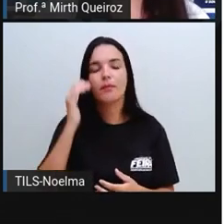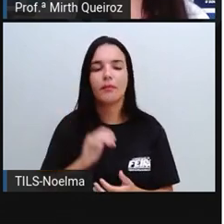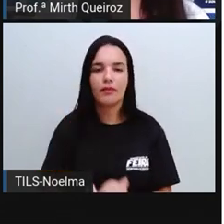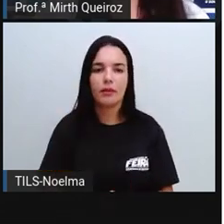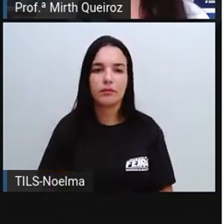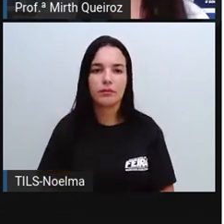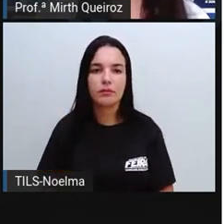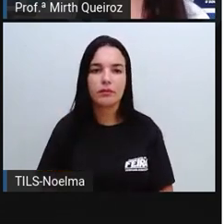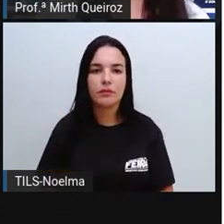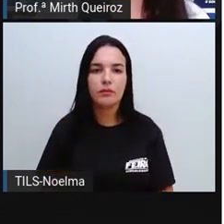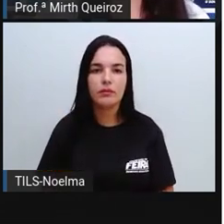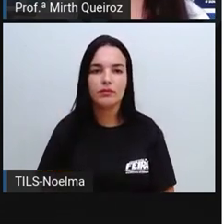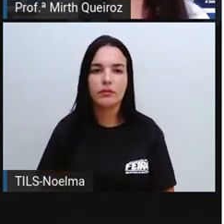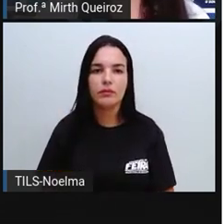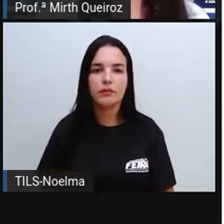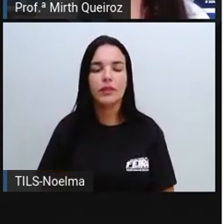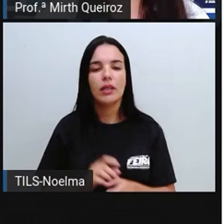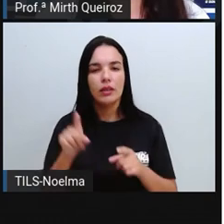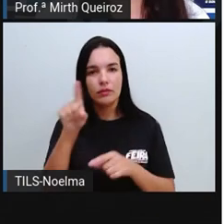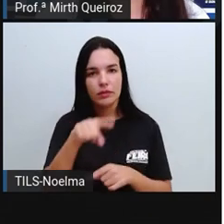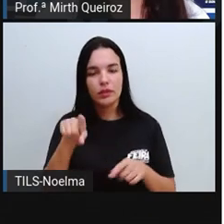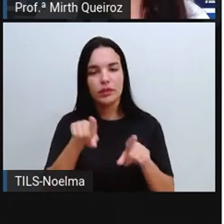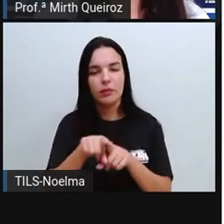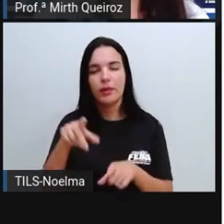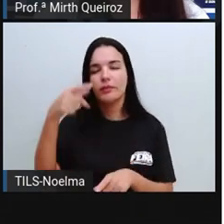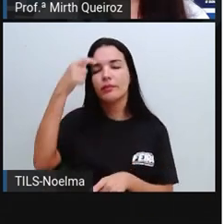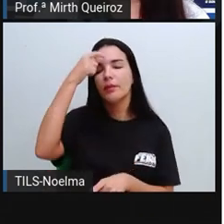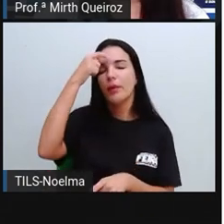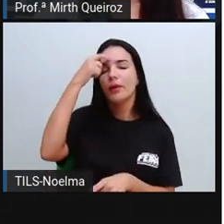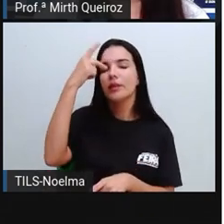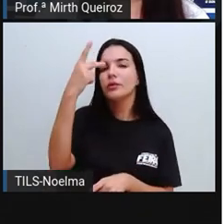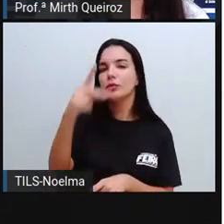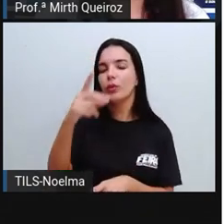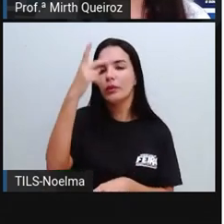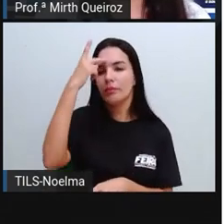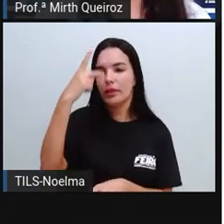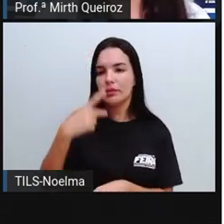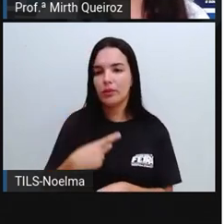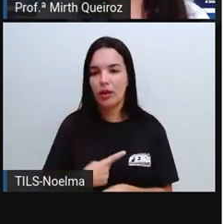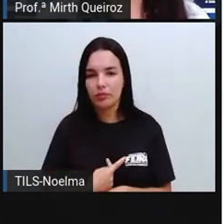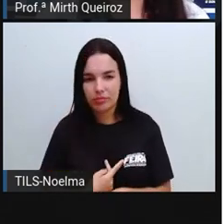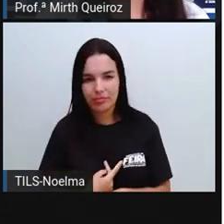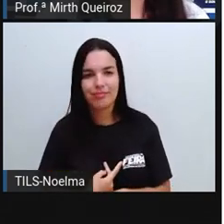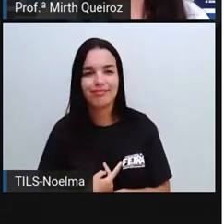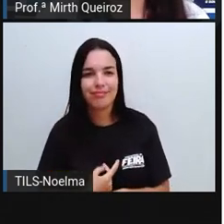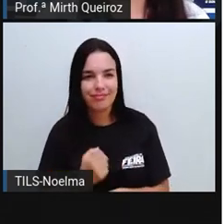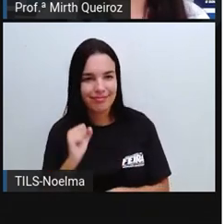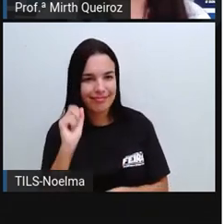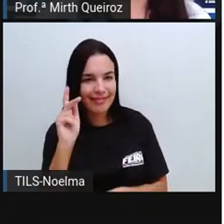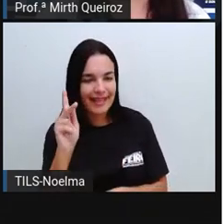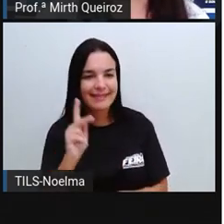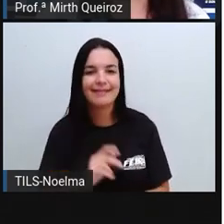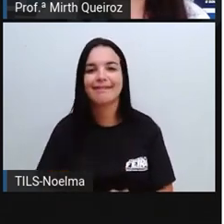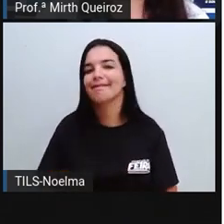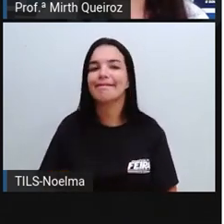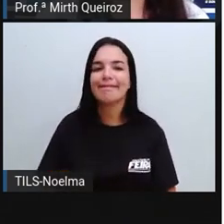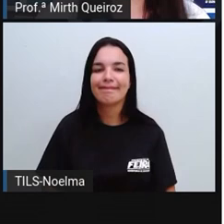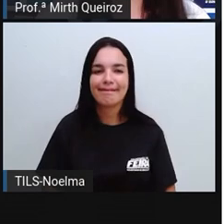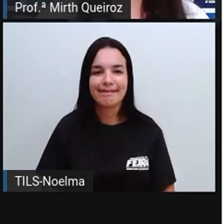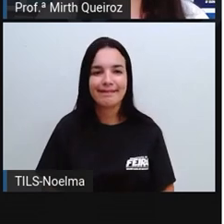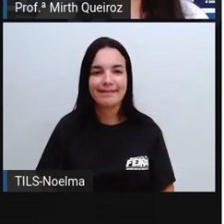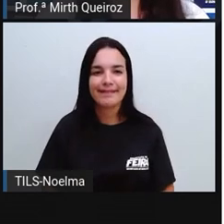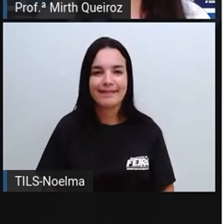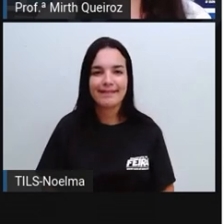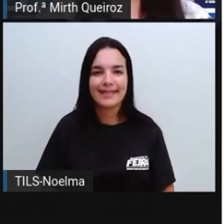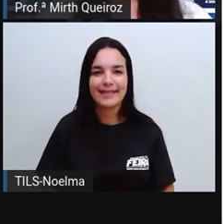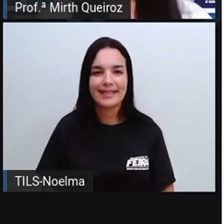que aconteceu com ele. Vocês também vão resgatar aí nas memórias de vocês algo que aconteceu, né? Para que vocês possam